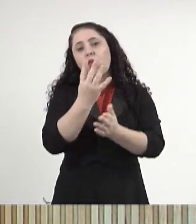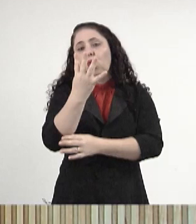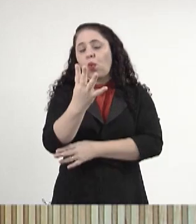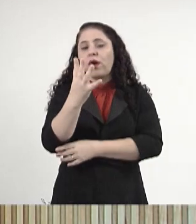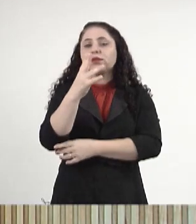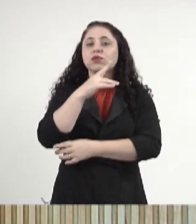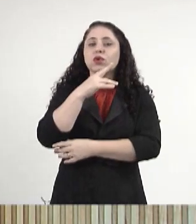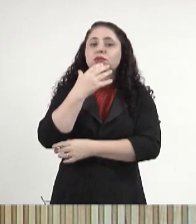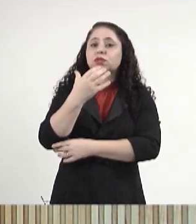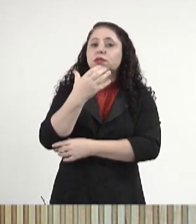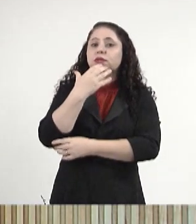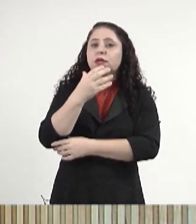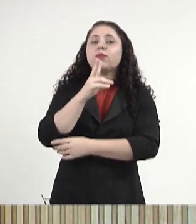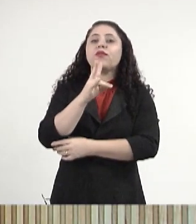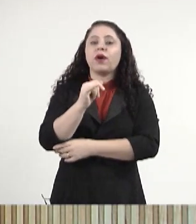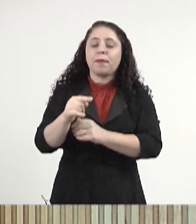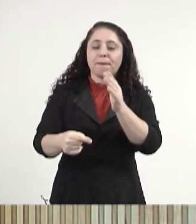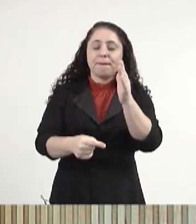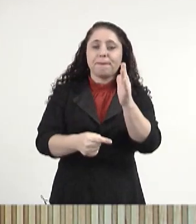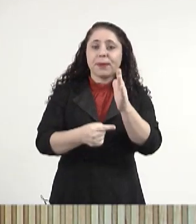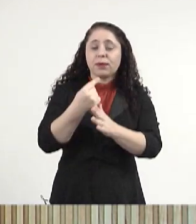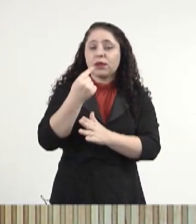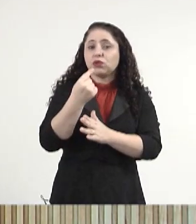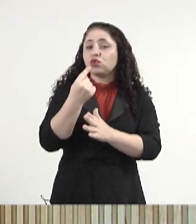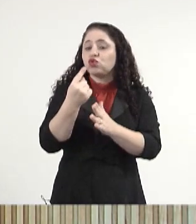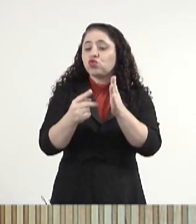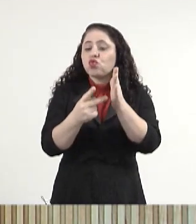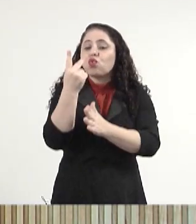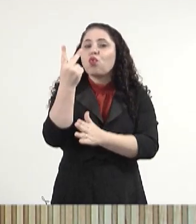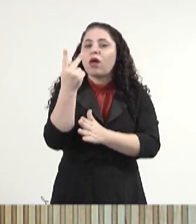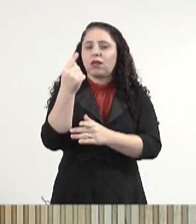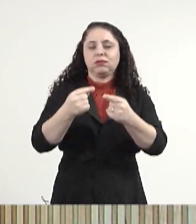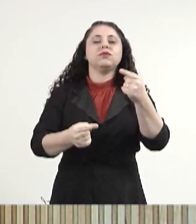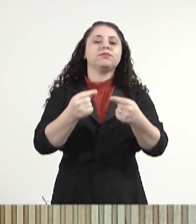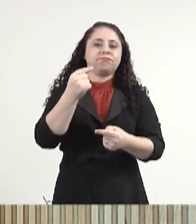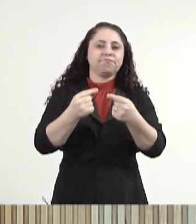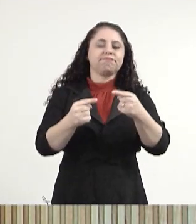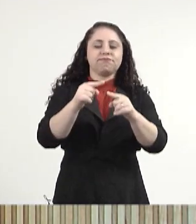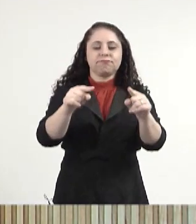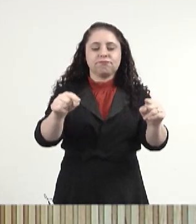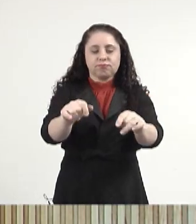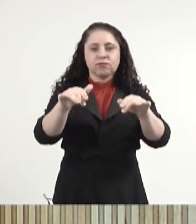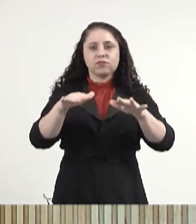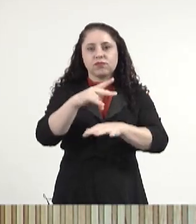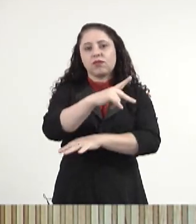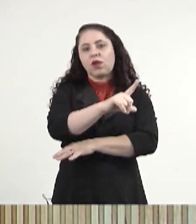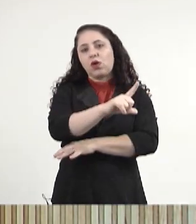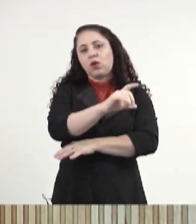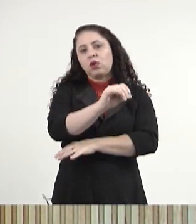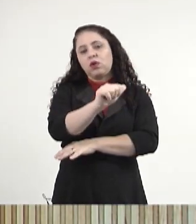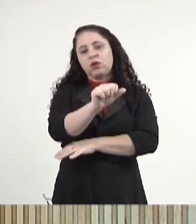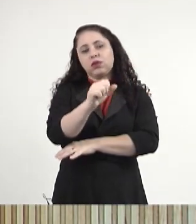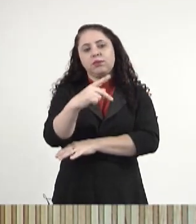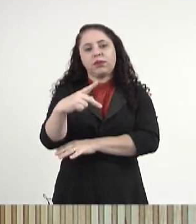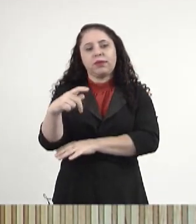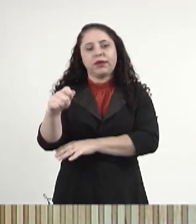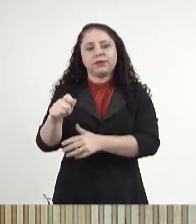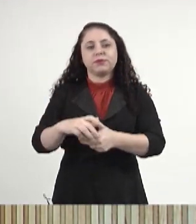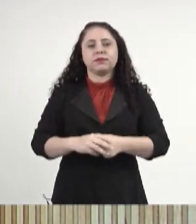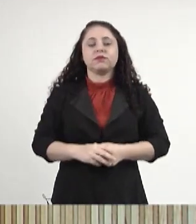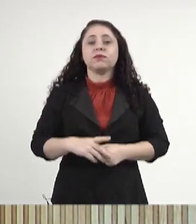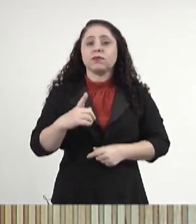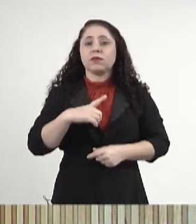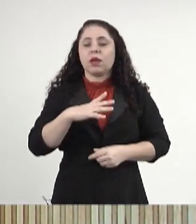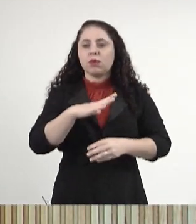dia 4 de dezembro acontecer a votação em segunda discussão, então, da LOA e do PPA.